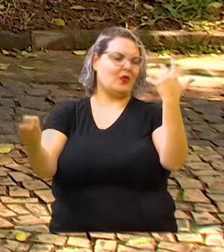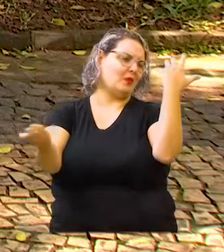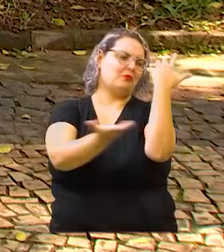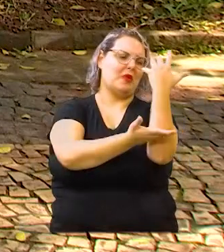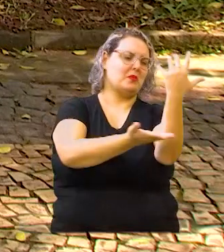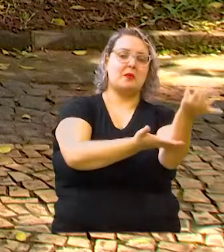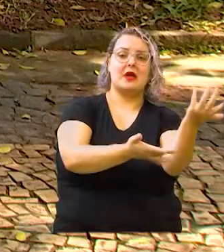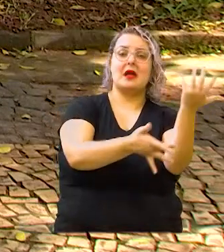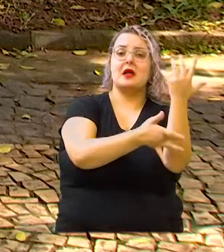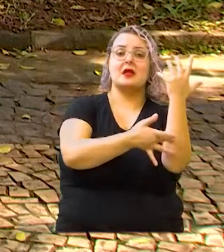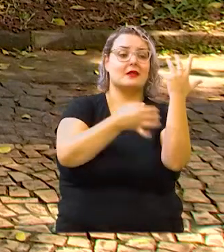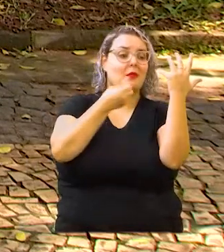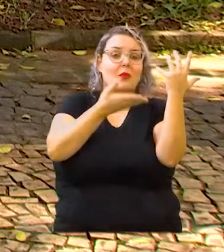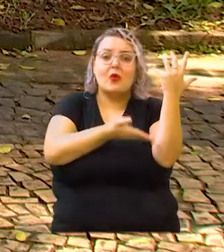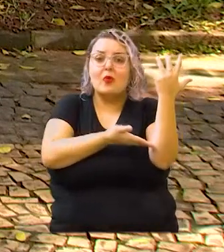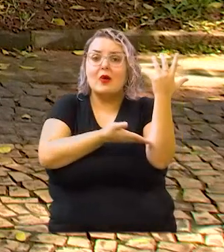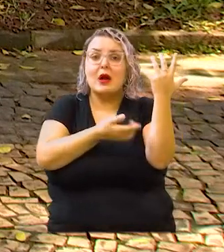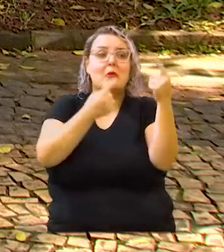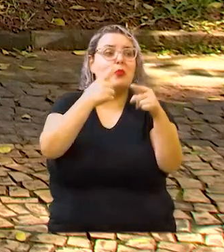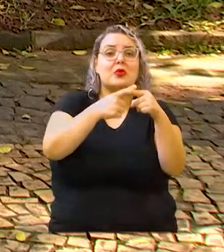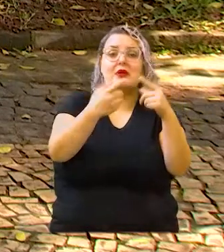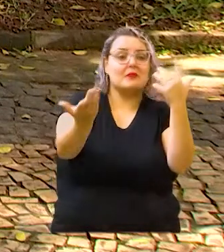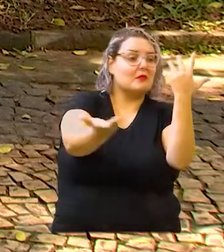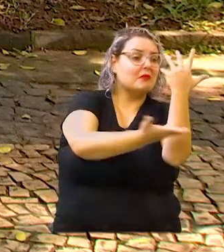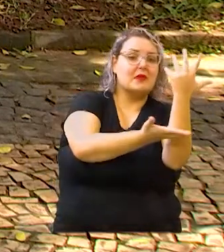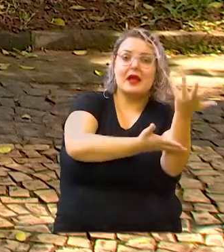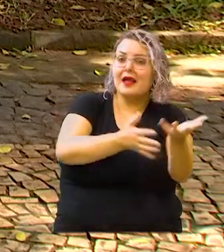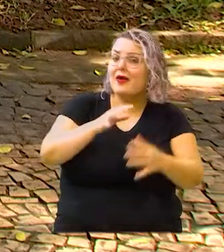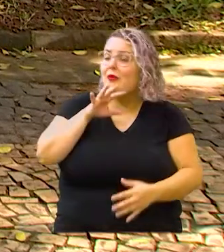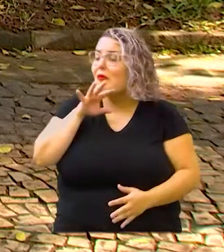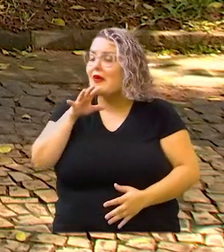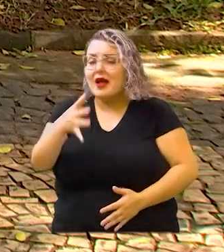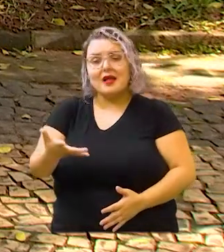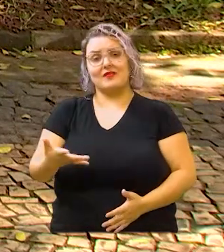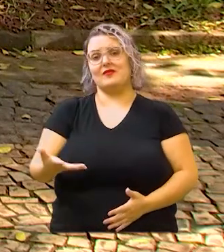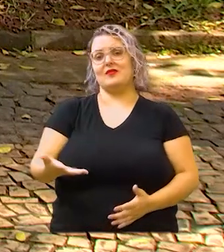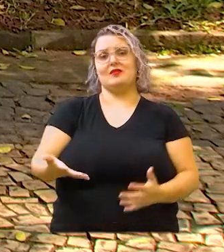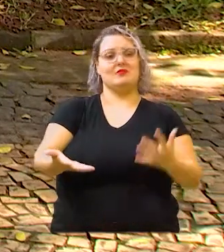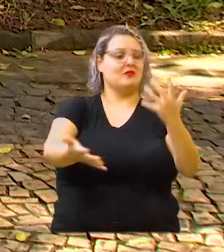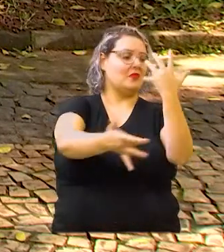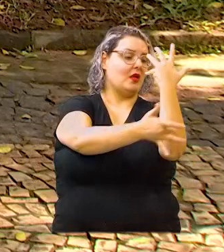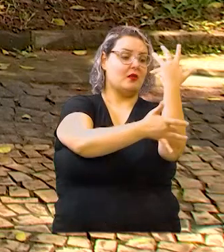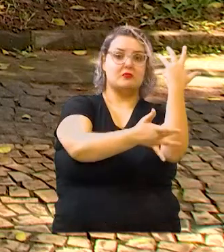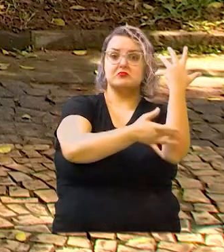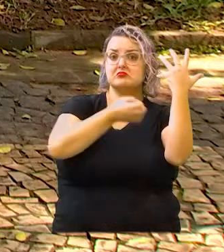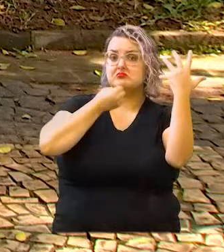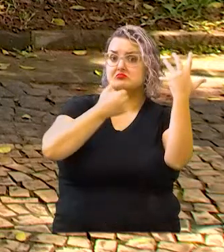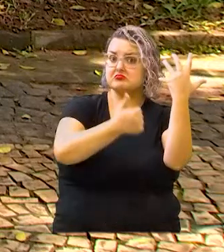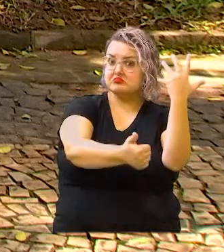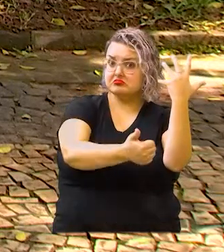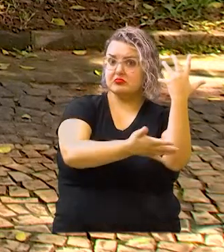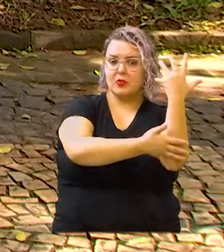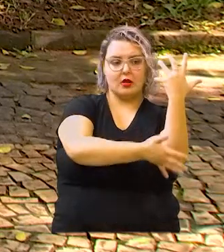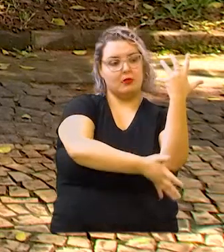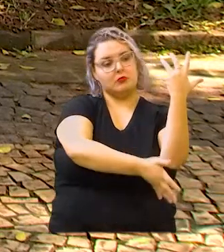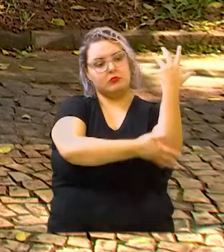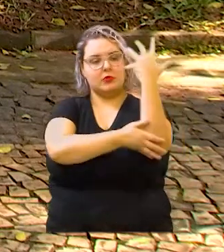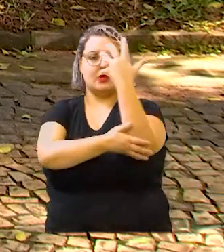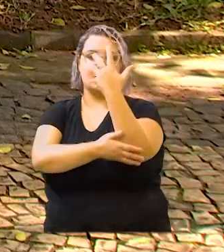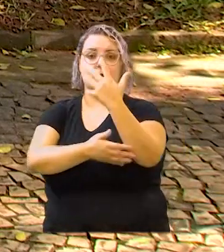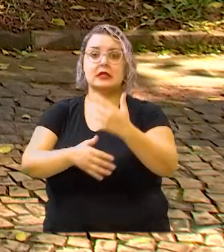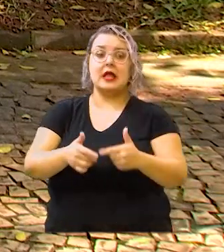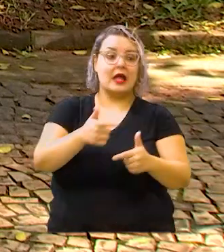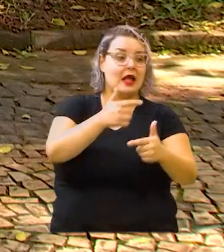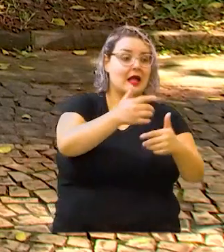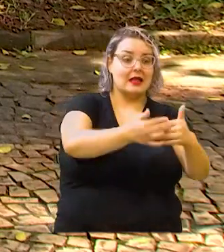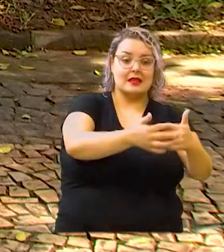tirando árvores que estão saudáveis, porque é um absurdo você retirar árvores saudáveis. Você está privando a